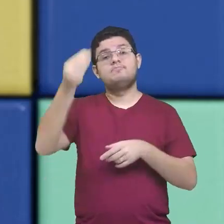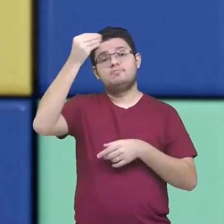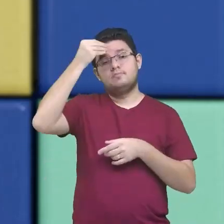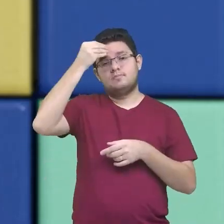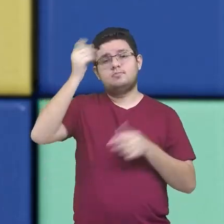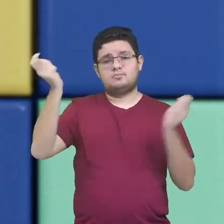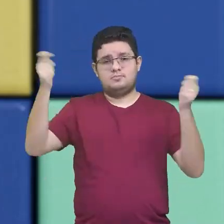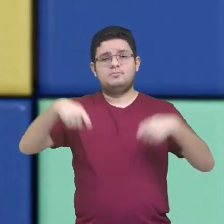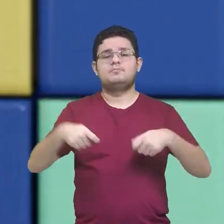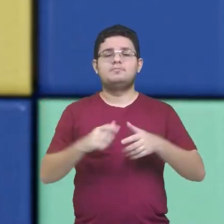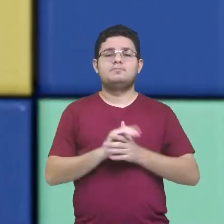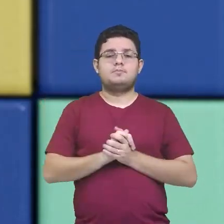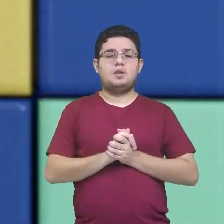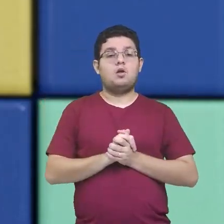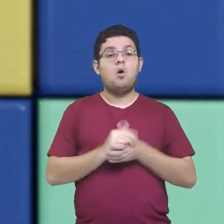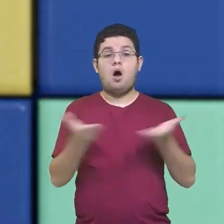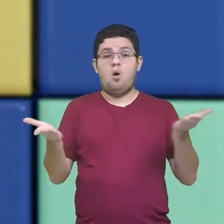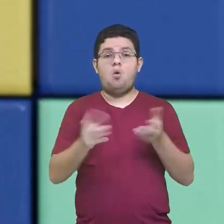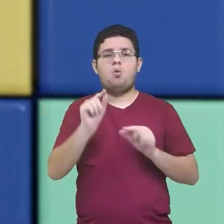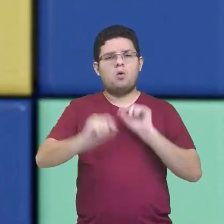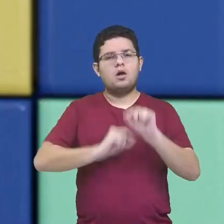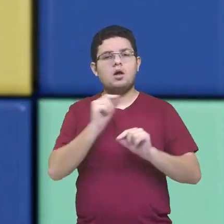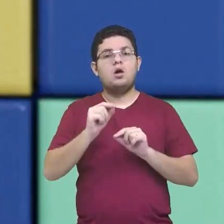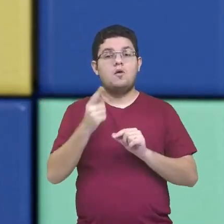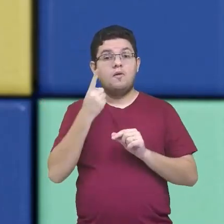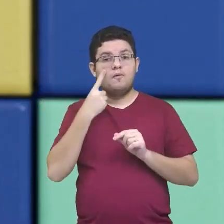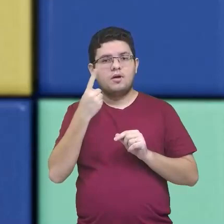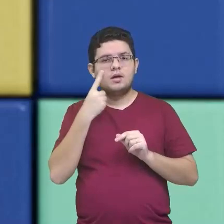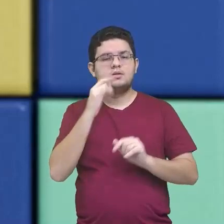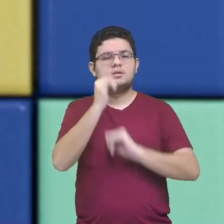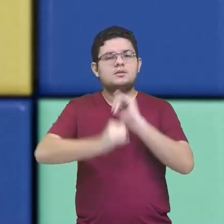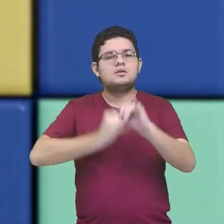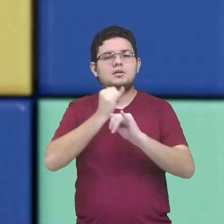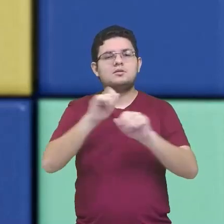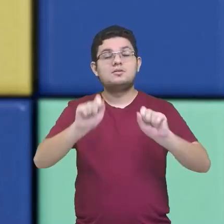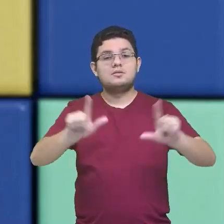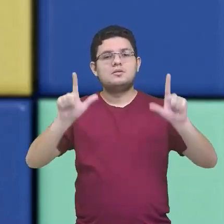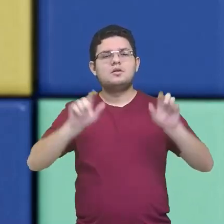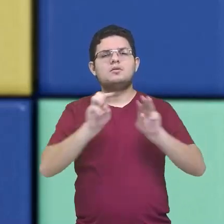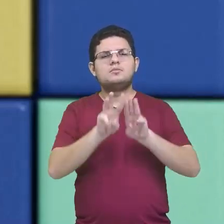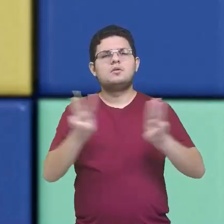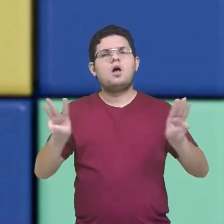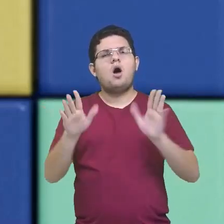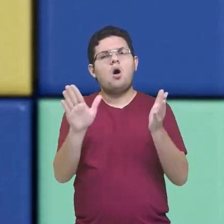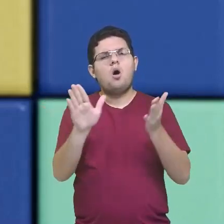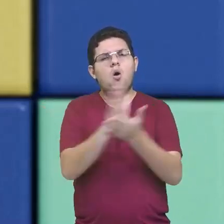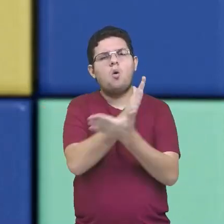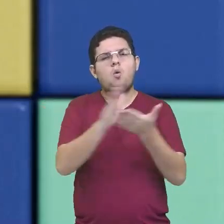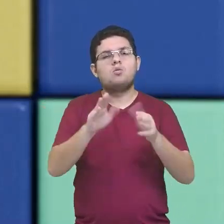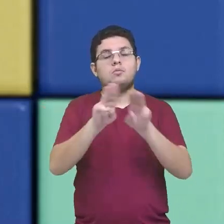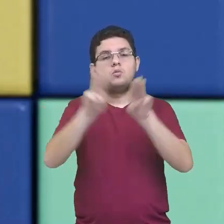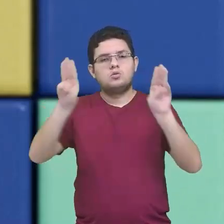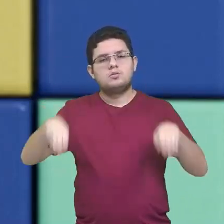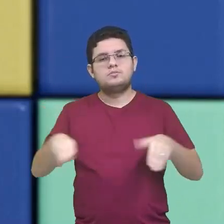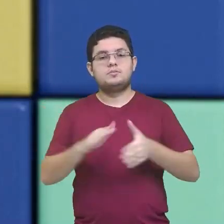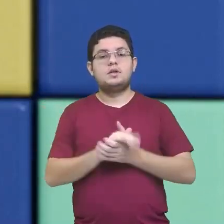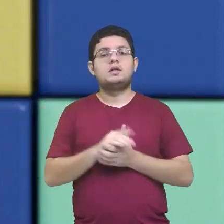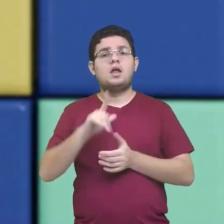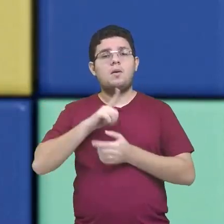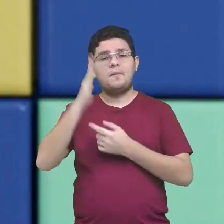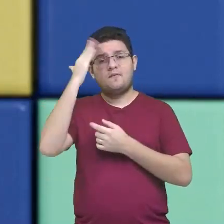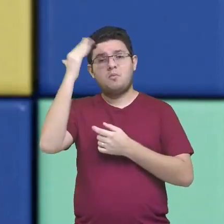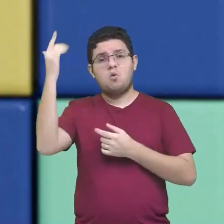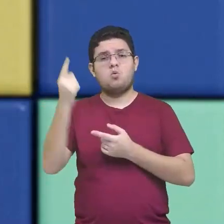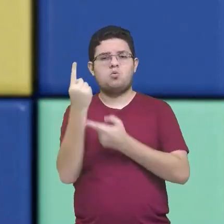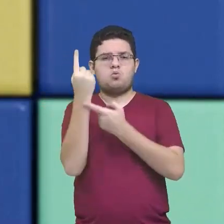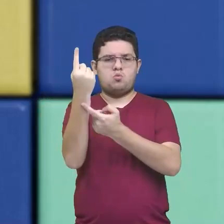alguns sites de alguns desses museus que a gente falou no início, e o mais famoso deles aí, ó, que a gente já citou, né, logo no